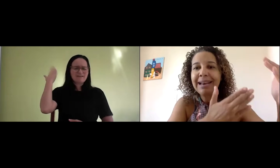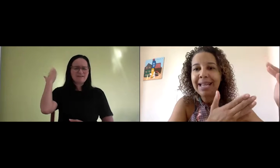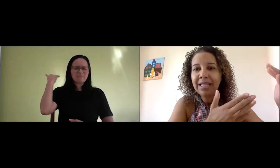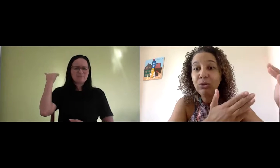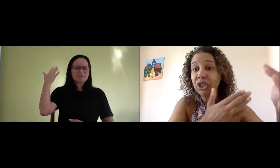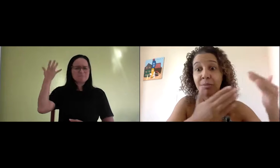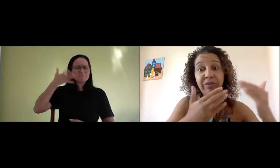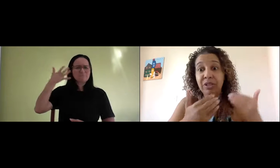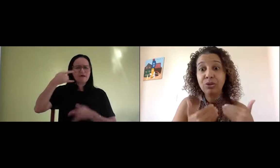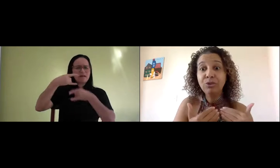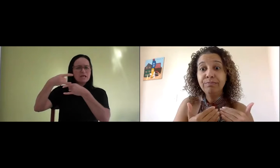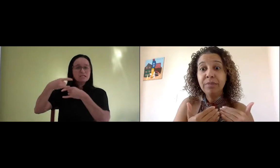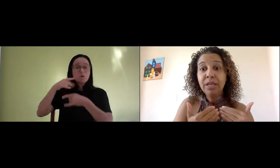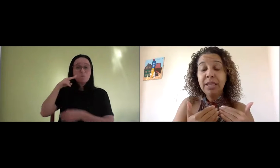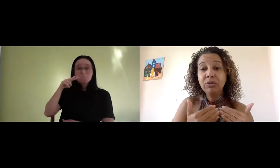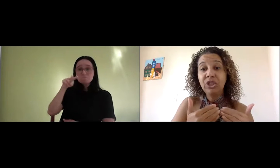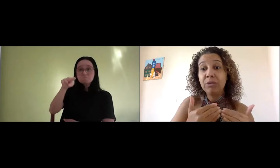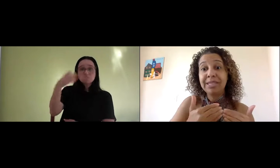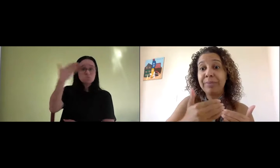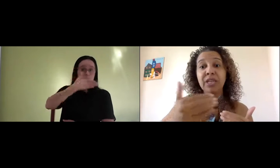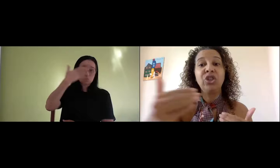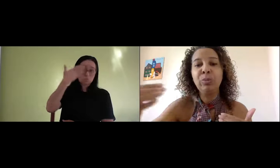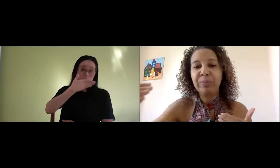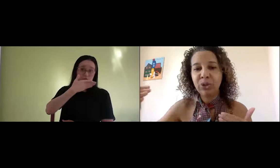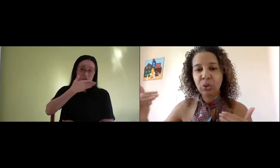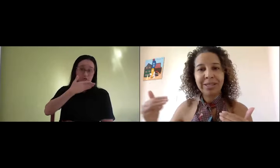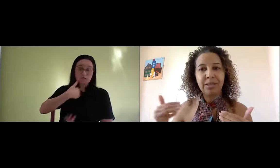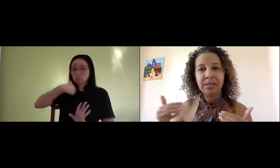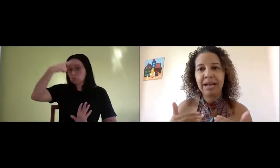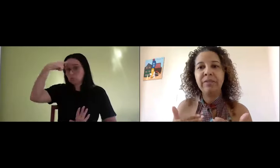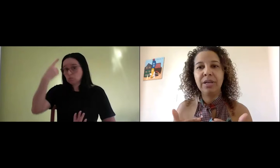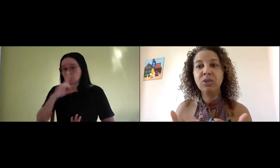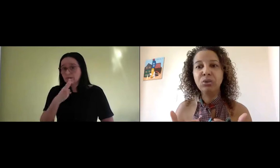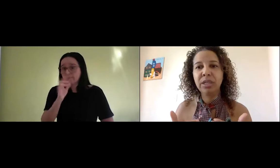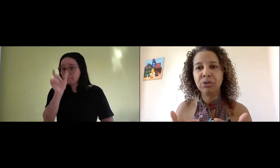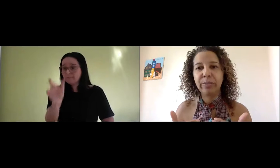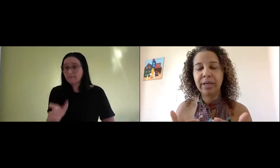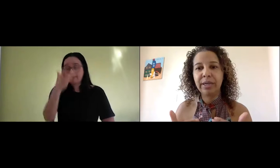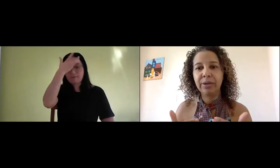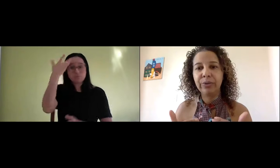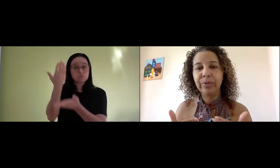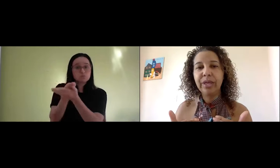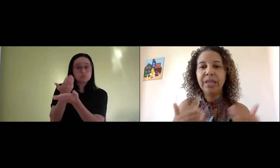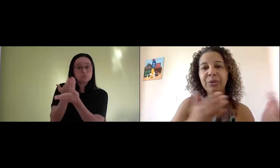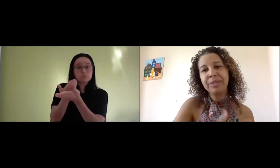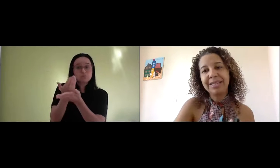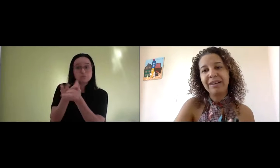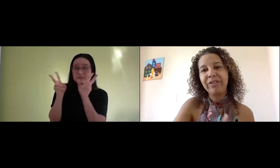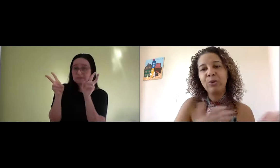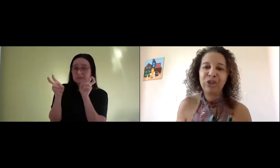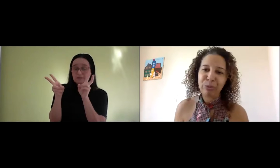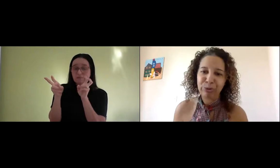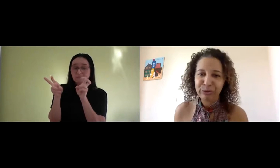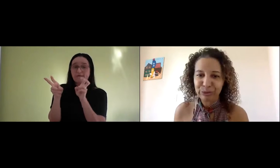líder é lei e não tinha me visto, não tinha, não sabia que tinha uma pessoa que estava estudando sobre aquilo e eu não